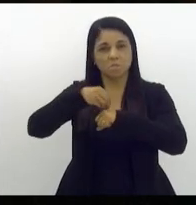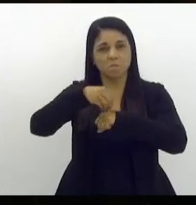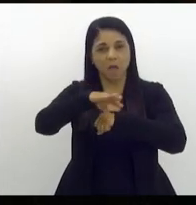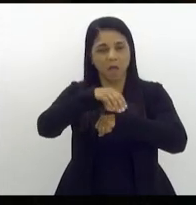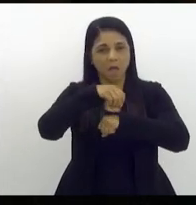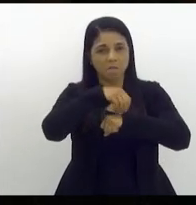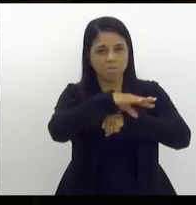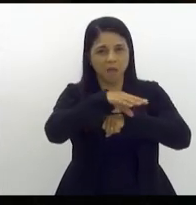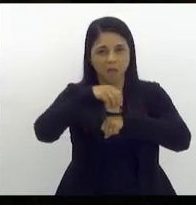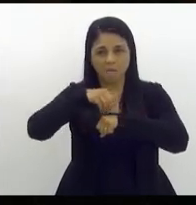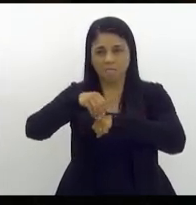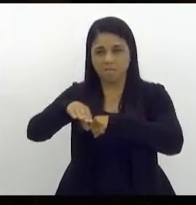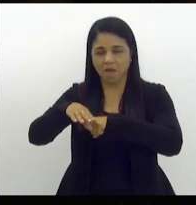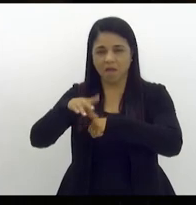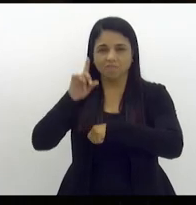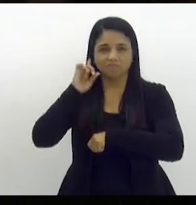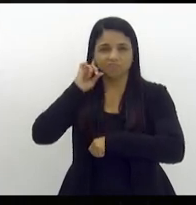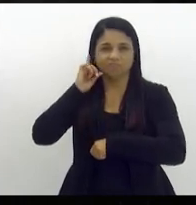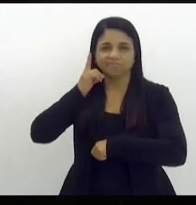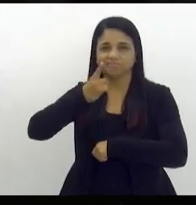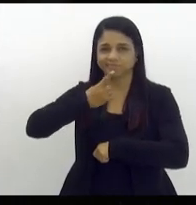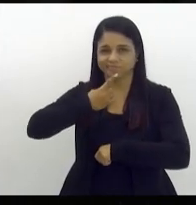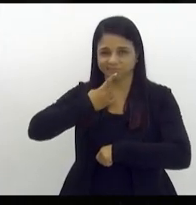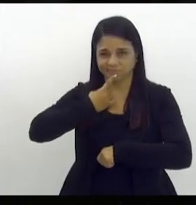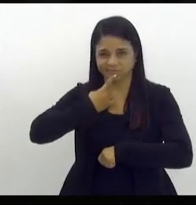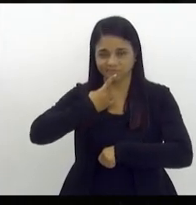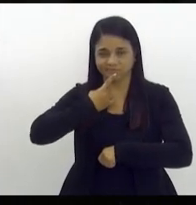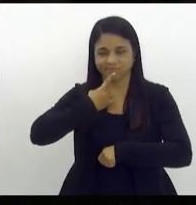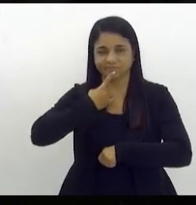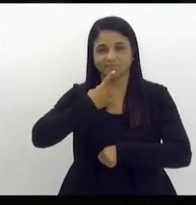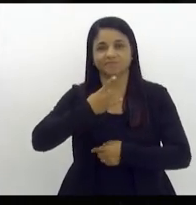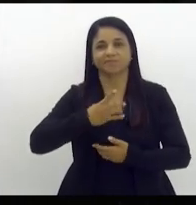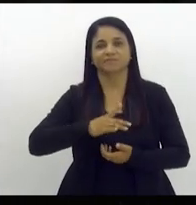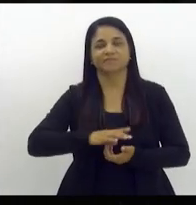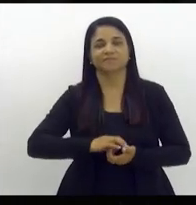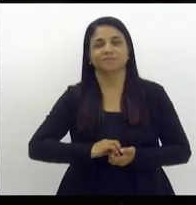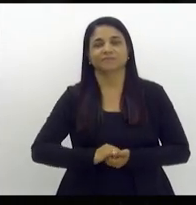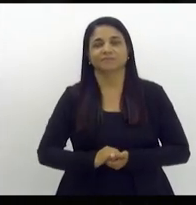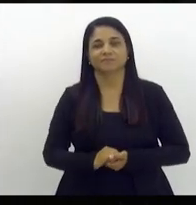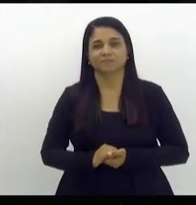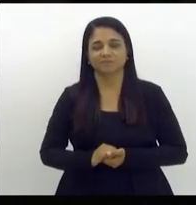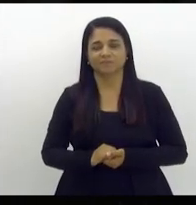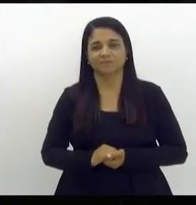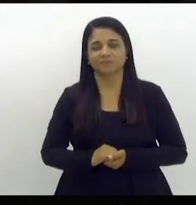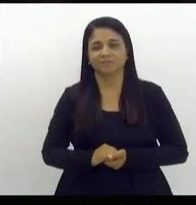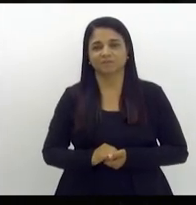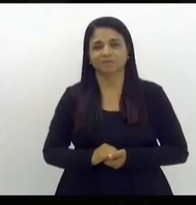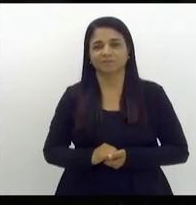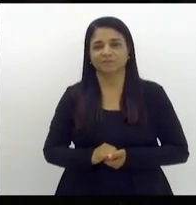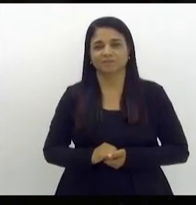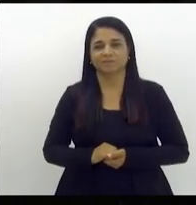voz aos deficientes auditivos.